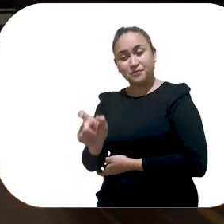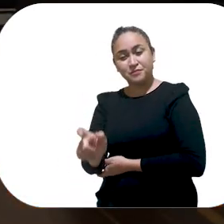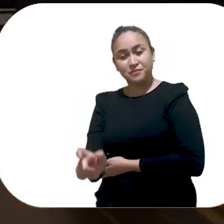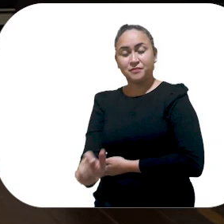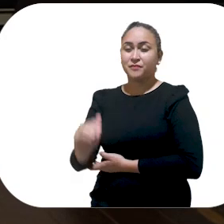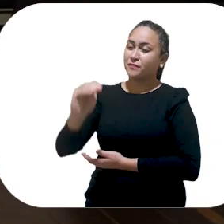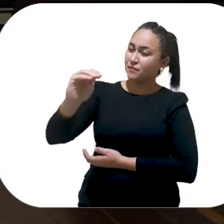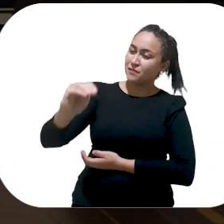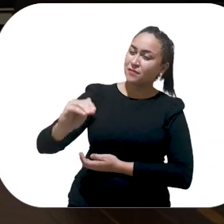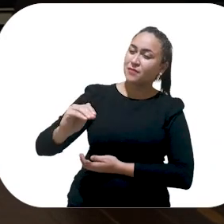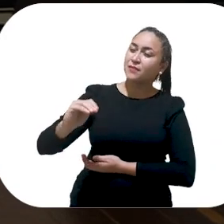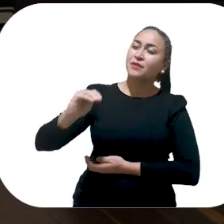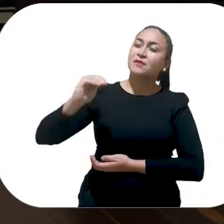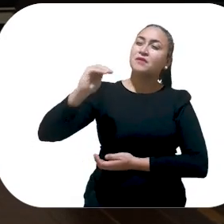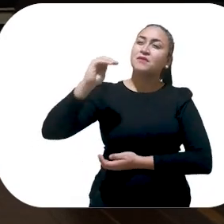excelência